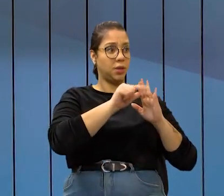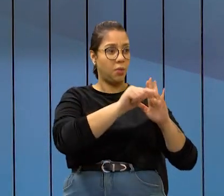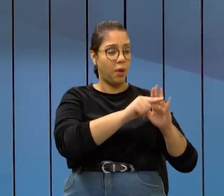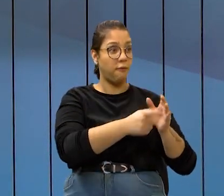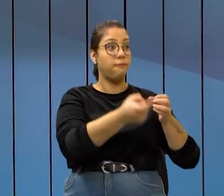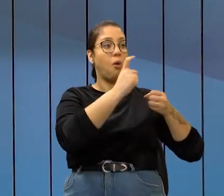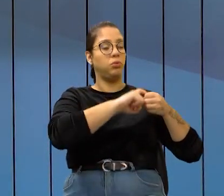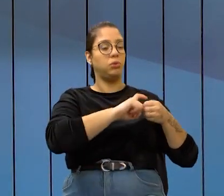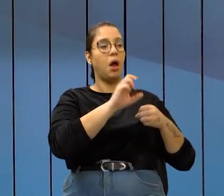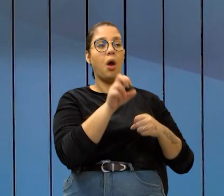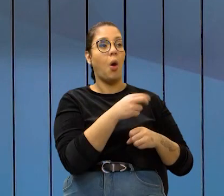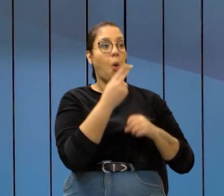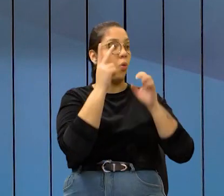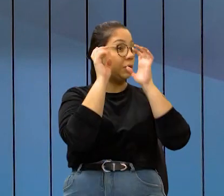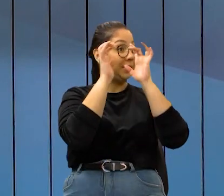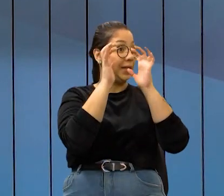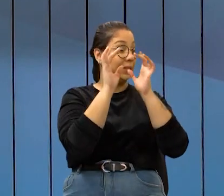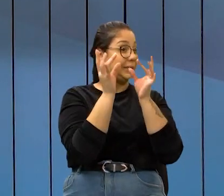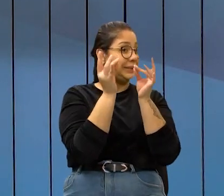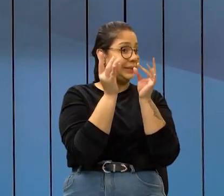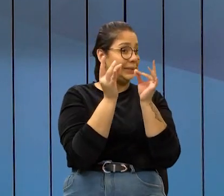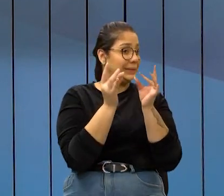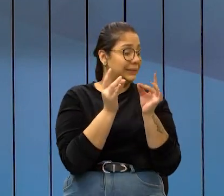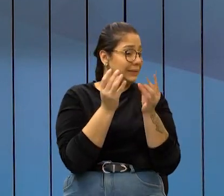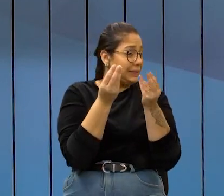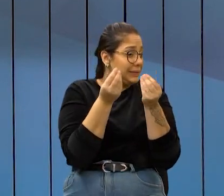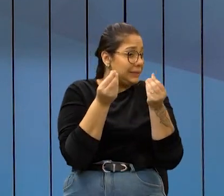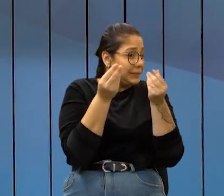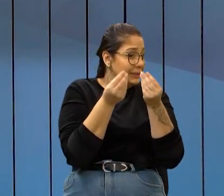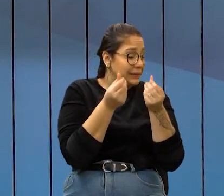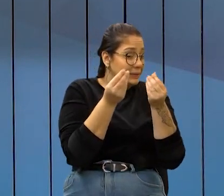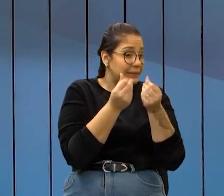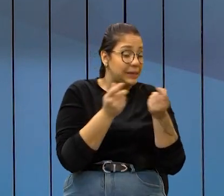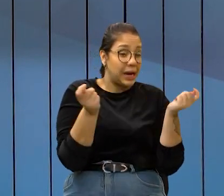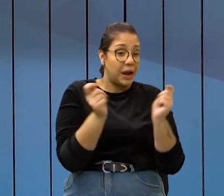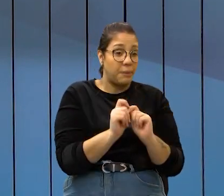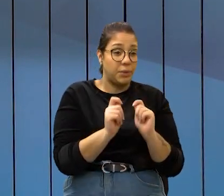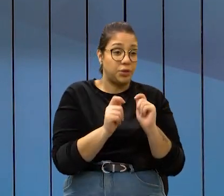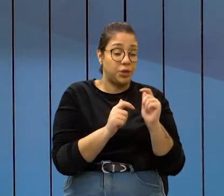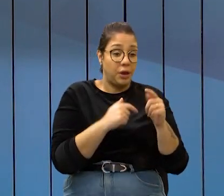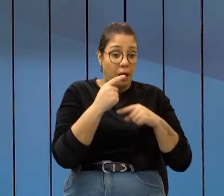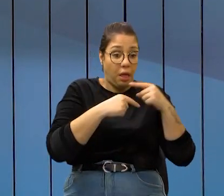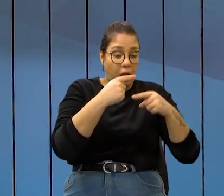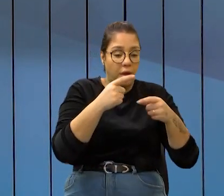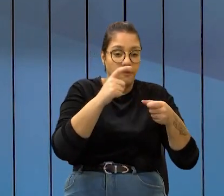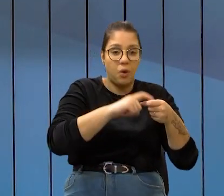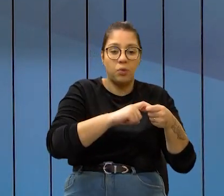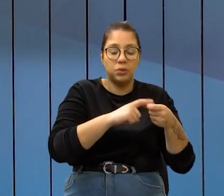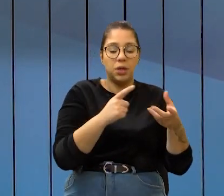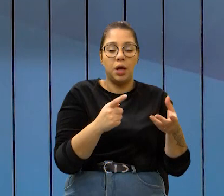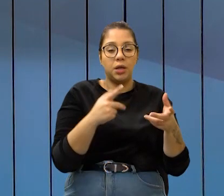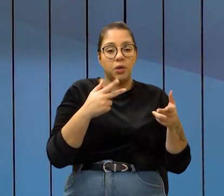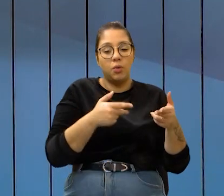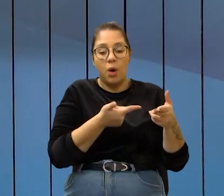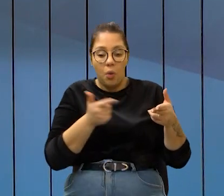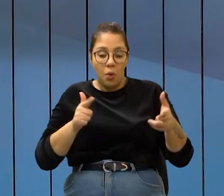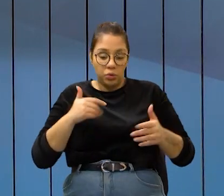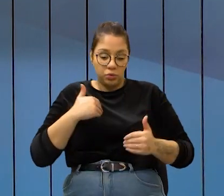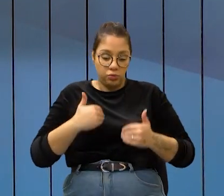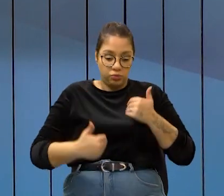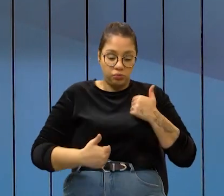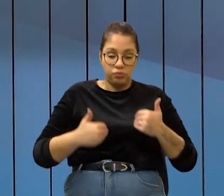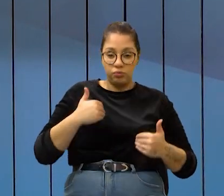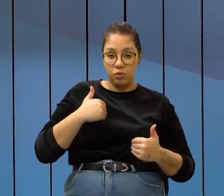sequelas? Ou o cérebro realmente é bem delicado, essa capacidade de regenerar, quanto